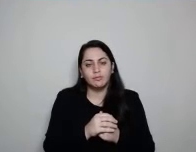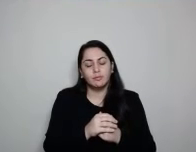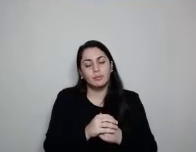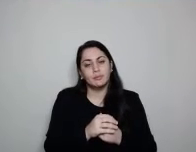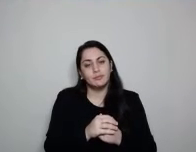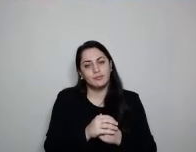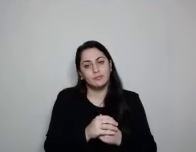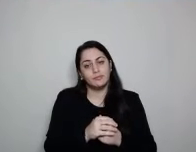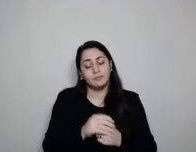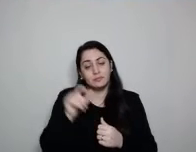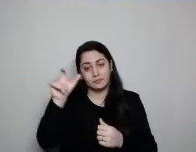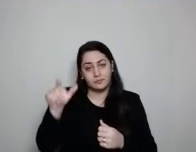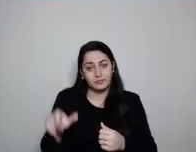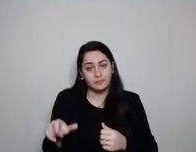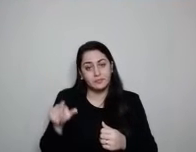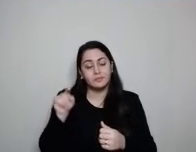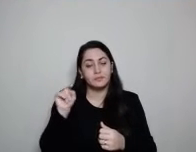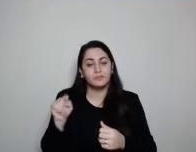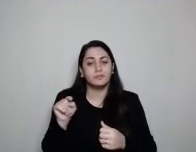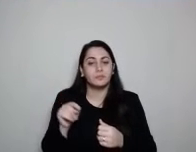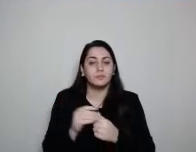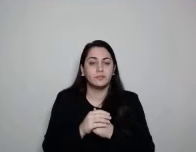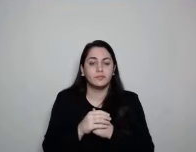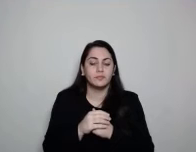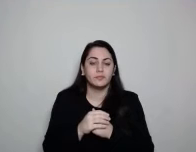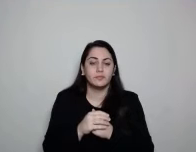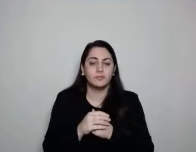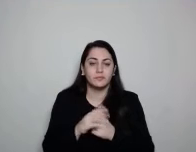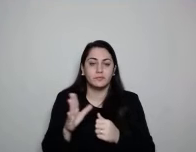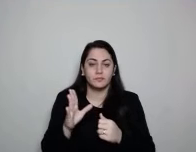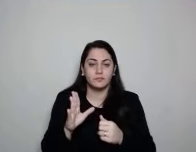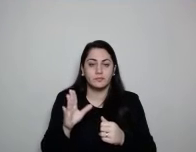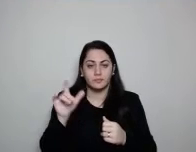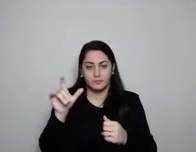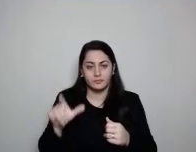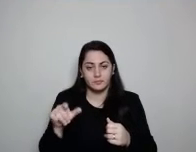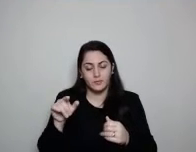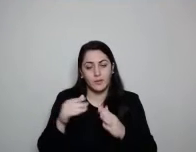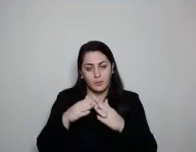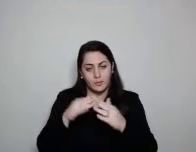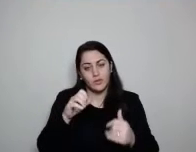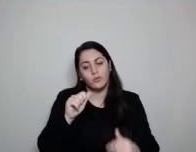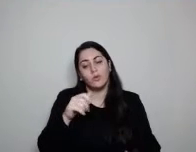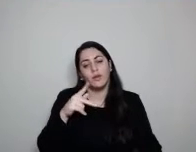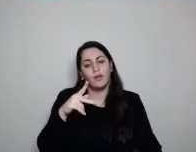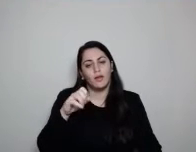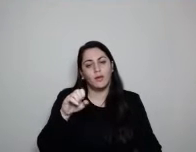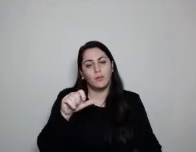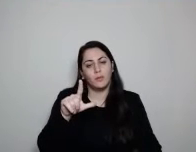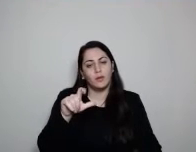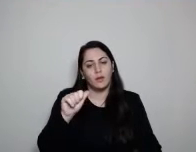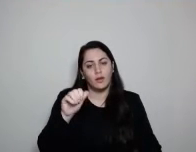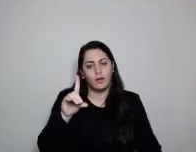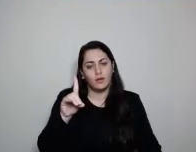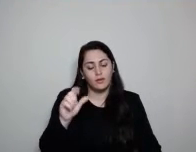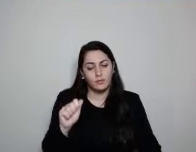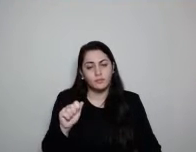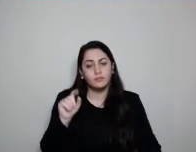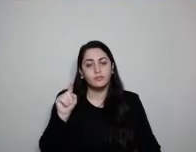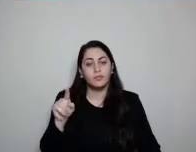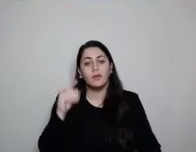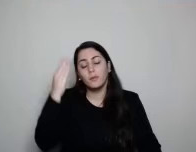apelada, no caso aqui, era equivalente a outras empresas, tanto é que isso foi objeto de prova técnica, de